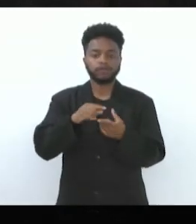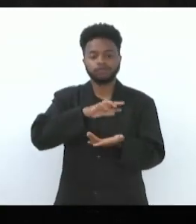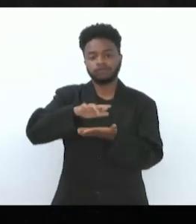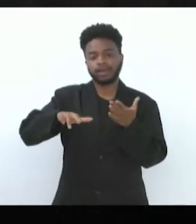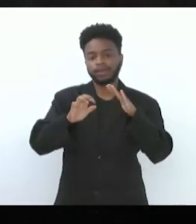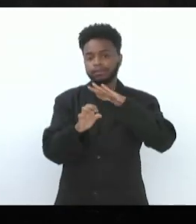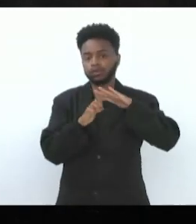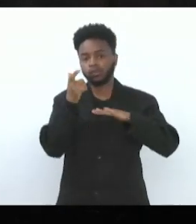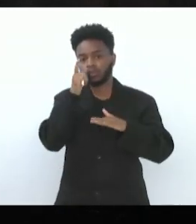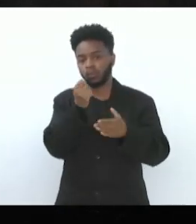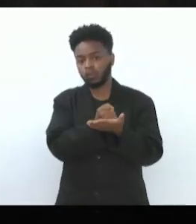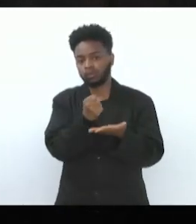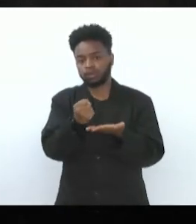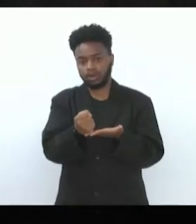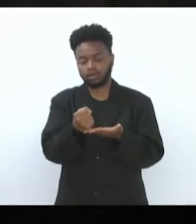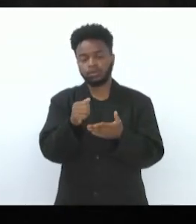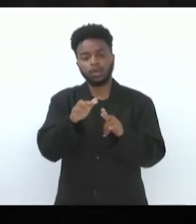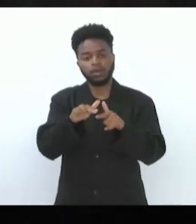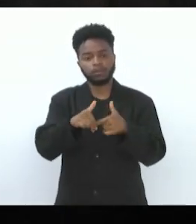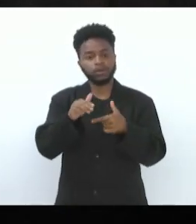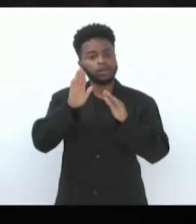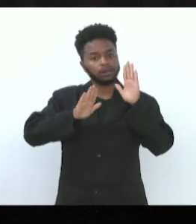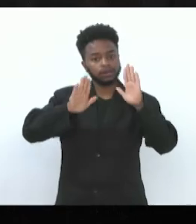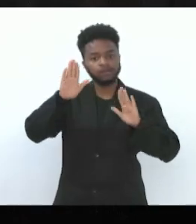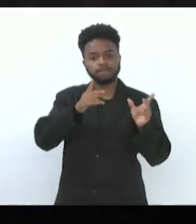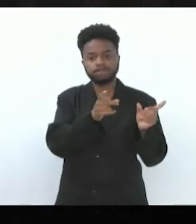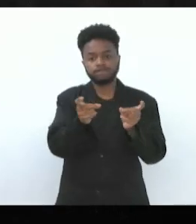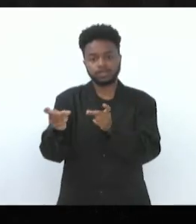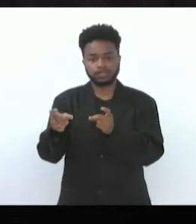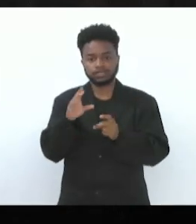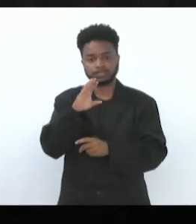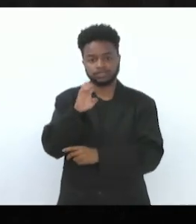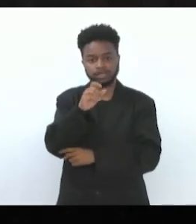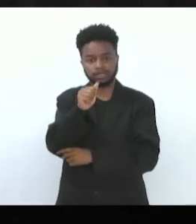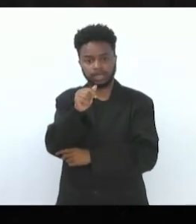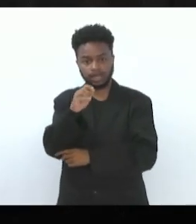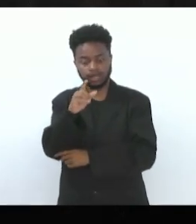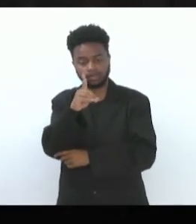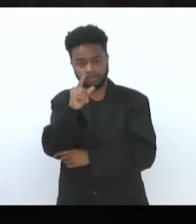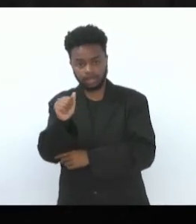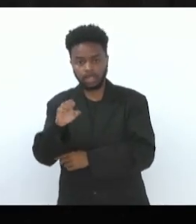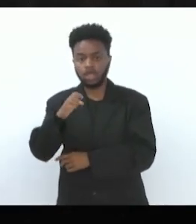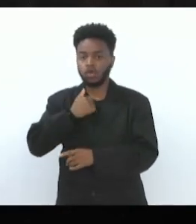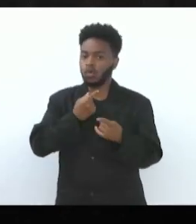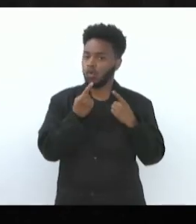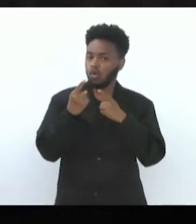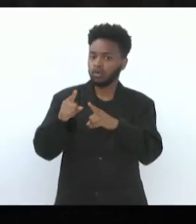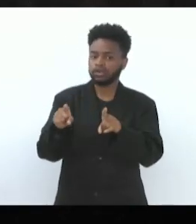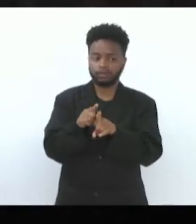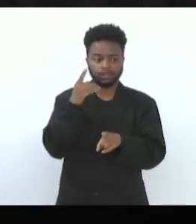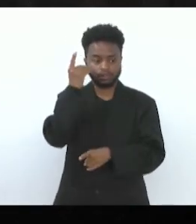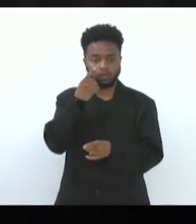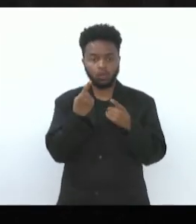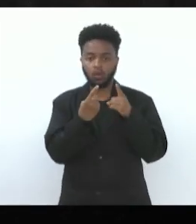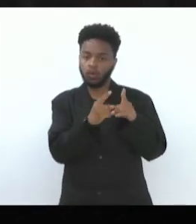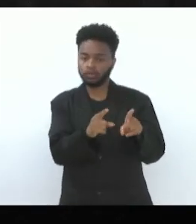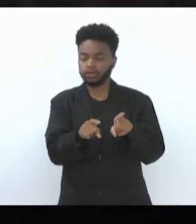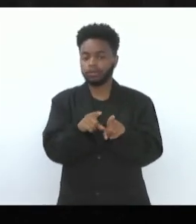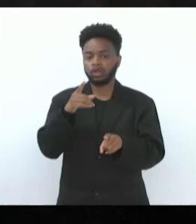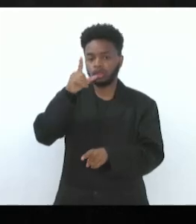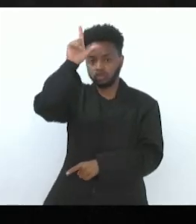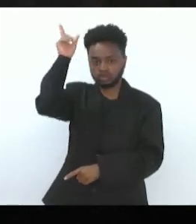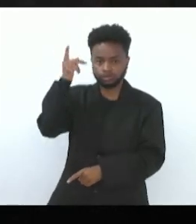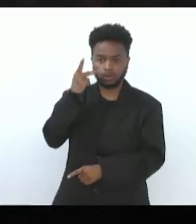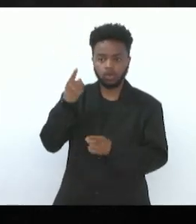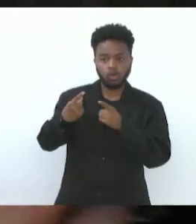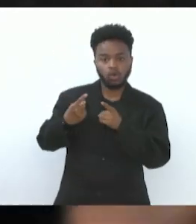essa concessão, através desse maldito leilão da SEDAI, que eu votei contra, os deputados também votaram contra, o deputado Luiz Paulo também, que votou